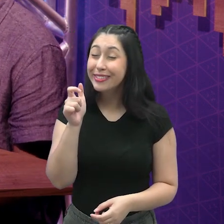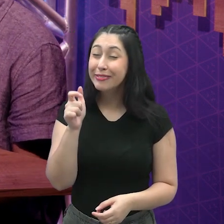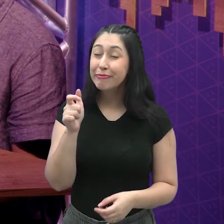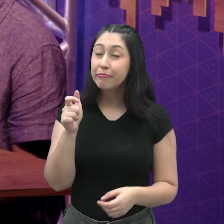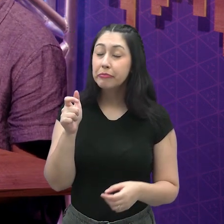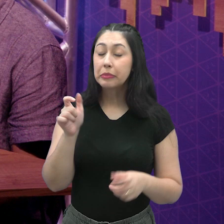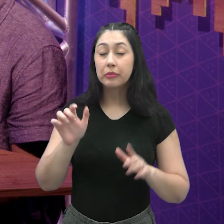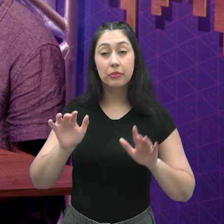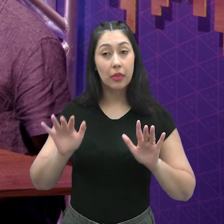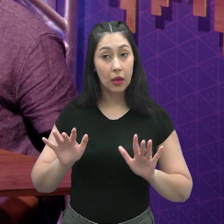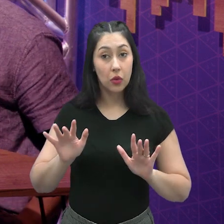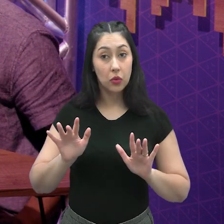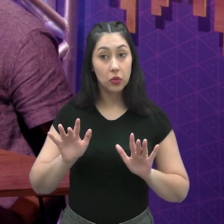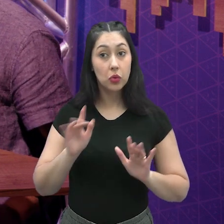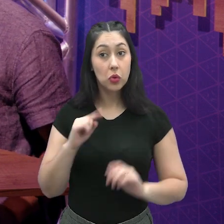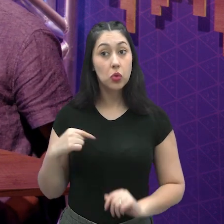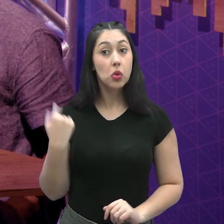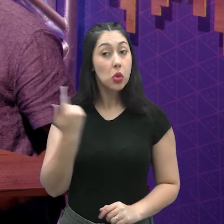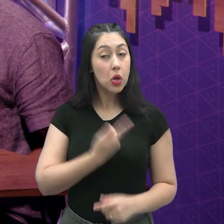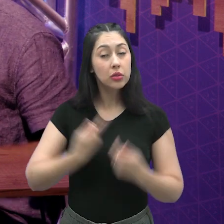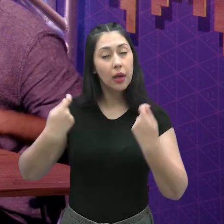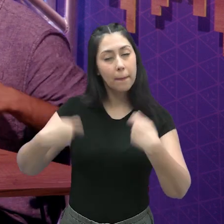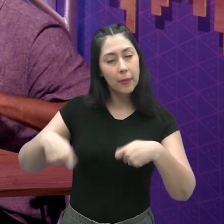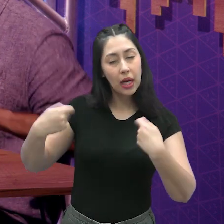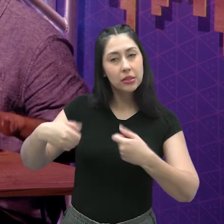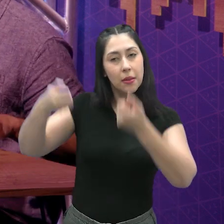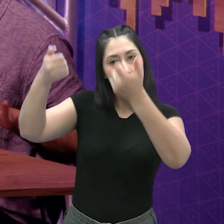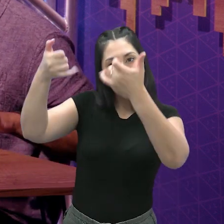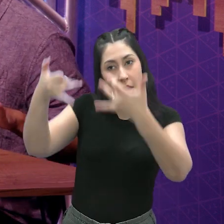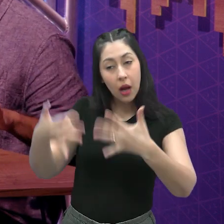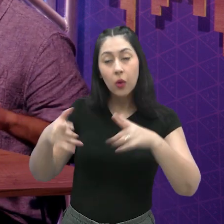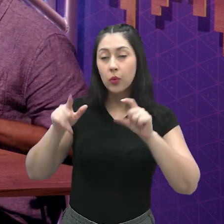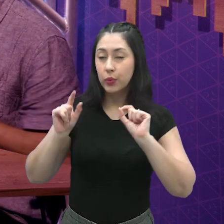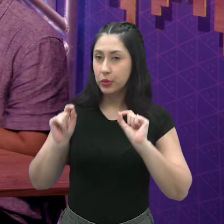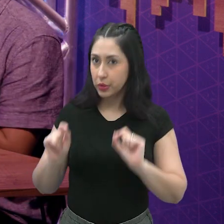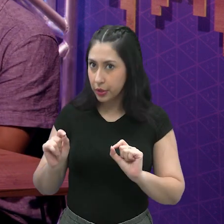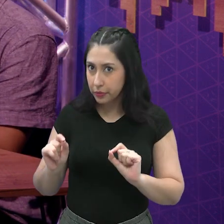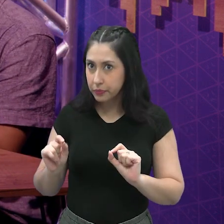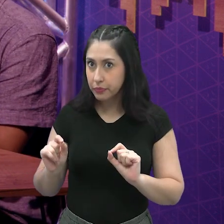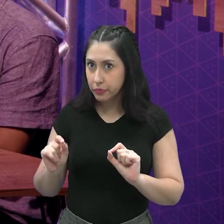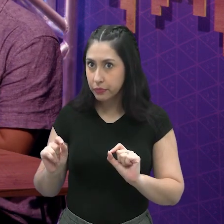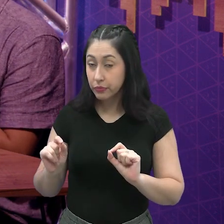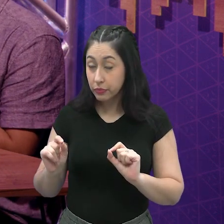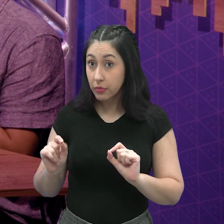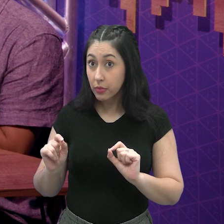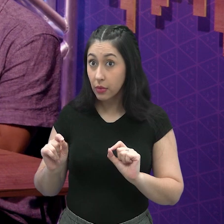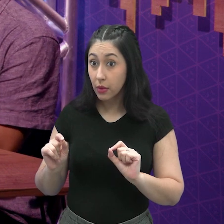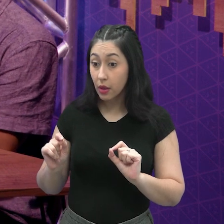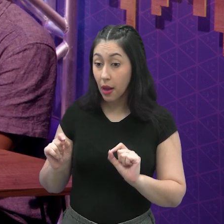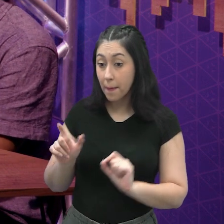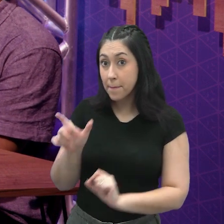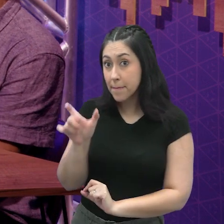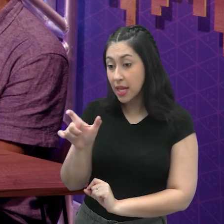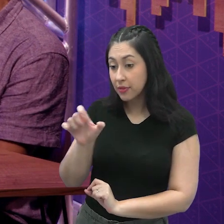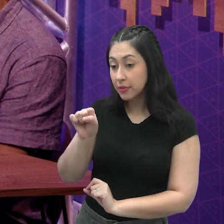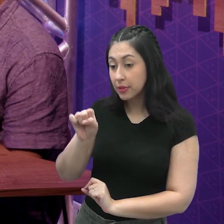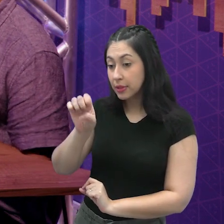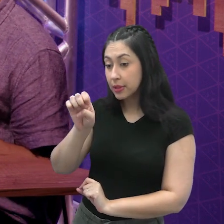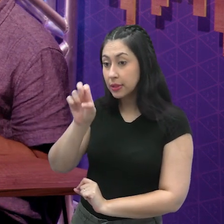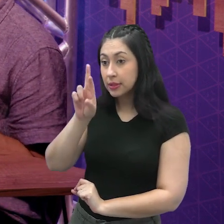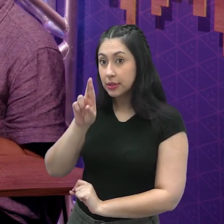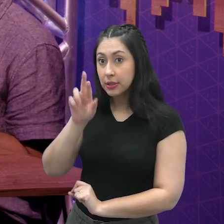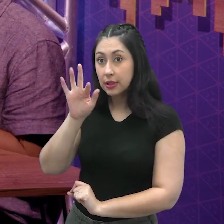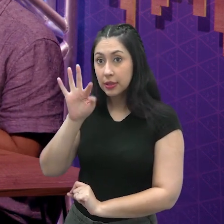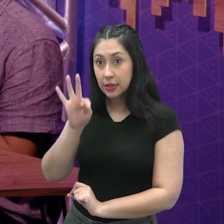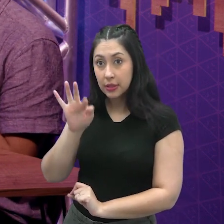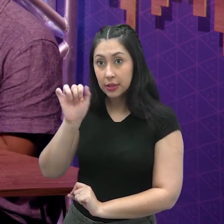assim, uma coisa que a gente tem que falar já no começo do nosso programa é que o nome sertanejo,